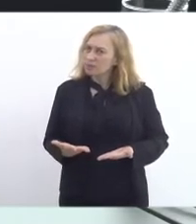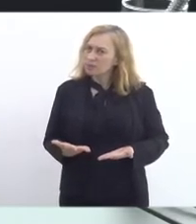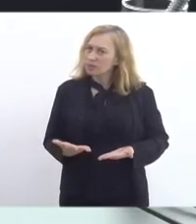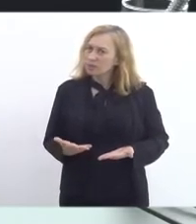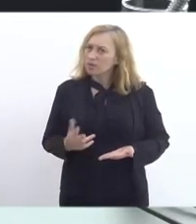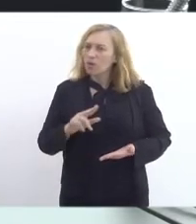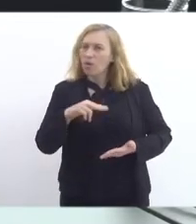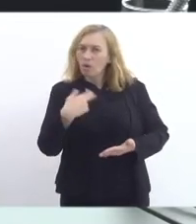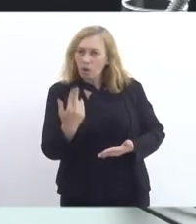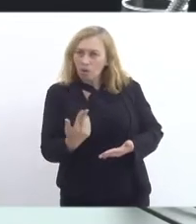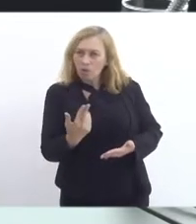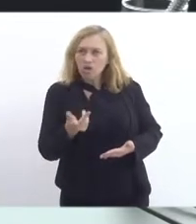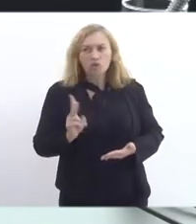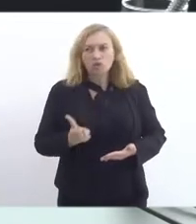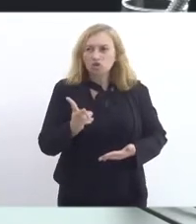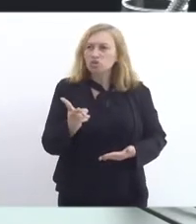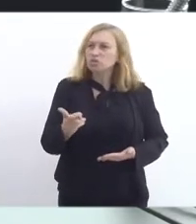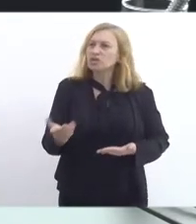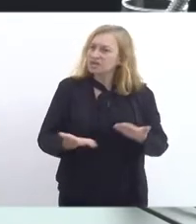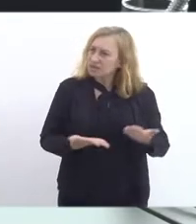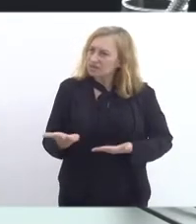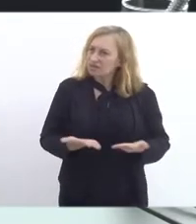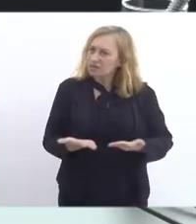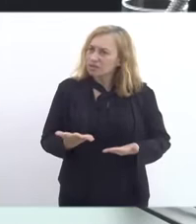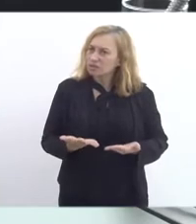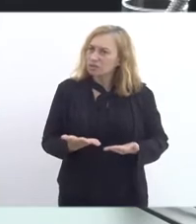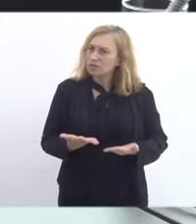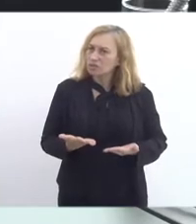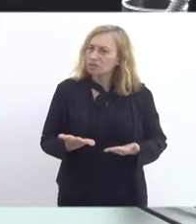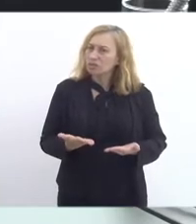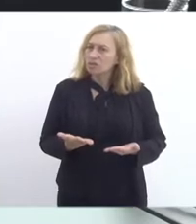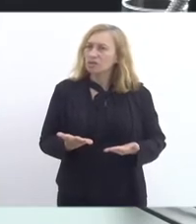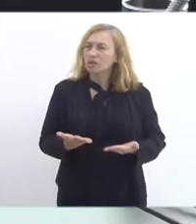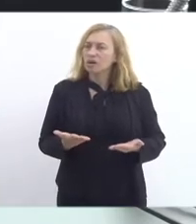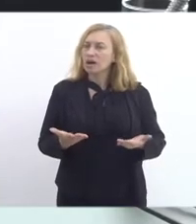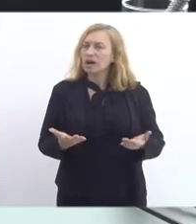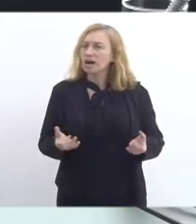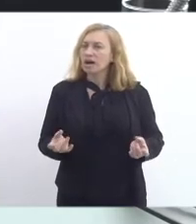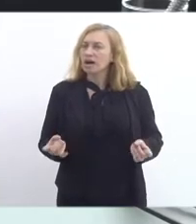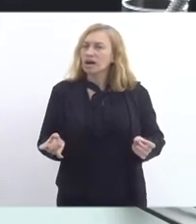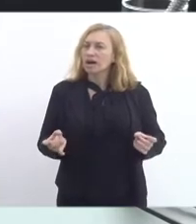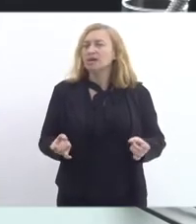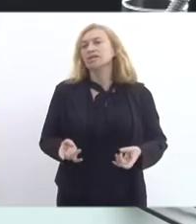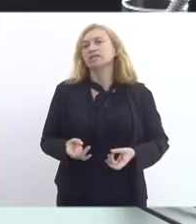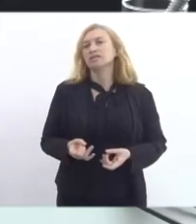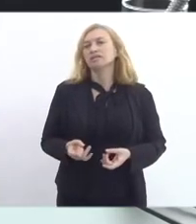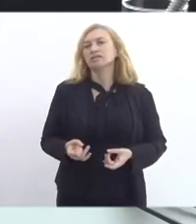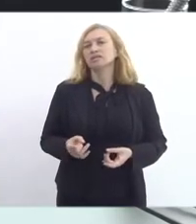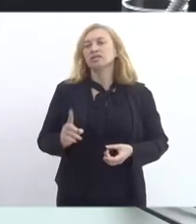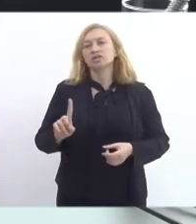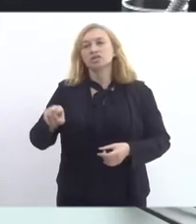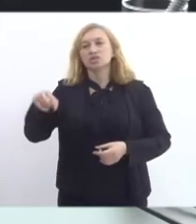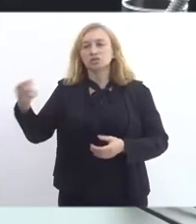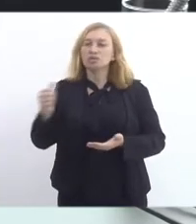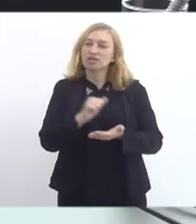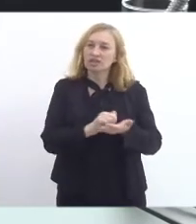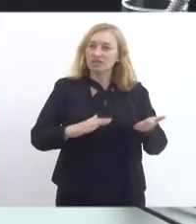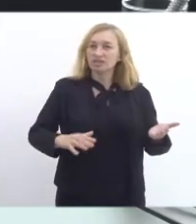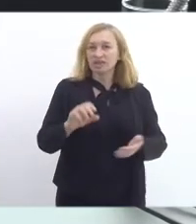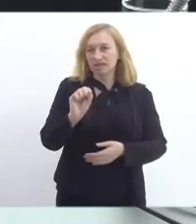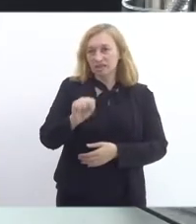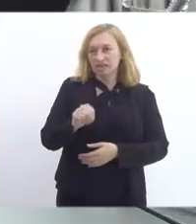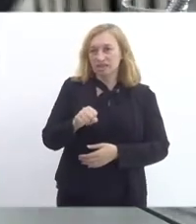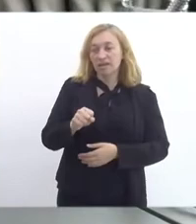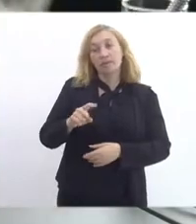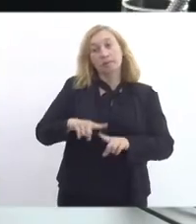ou que serve. Né? Nós, então, por exemplo, somos veteranos e não somos aposentados. Do parlamento, não. Né? De outras atividades, sim, mas do